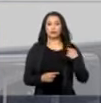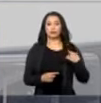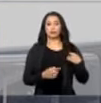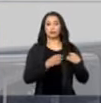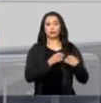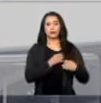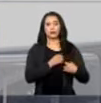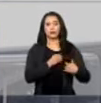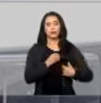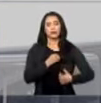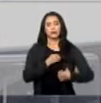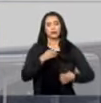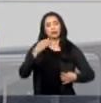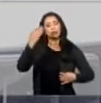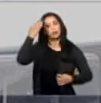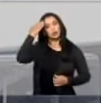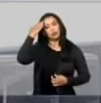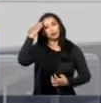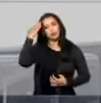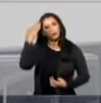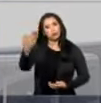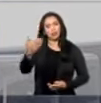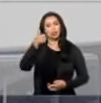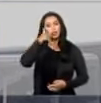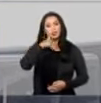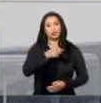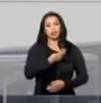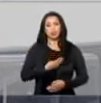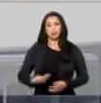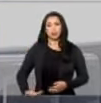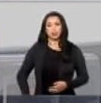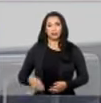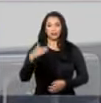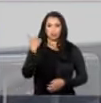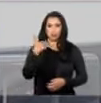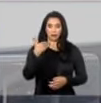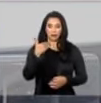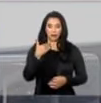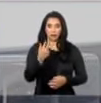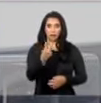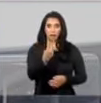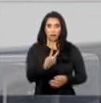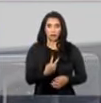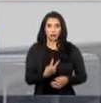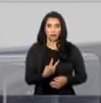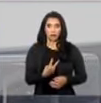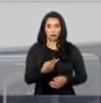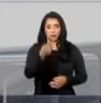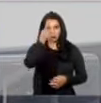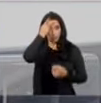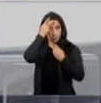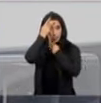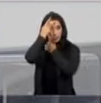Muito obrigado, ministra Carmen. Nós inscrevemos duas pessoas para falarem em nome da Secretaria do Audiovisual,